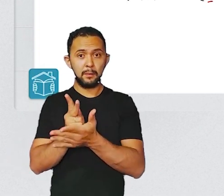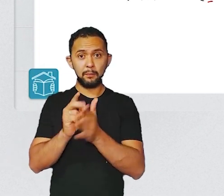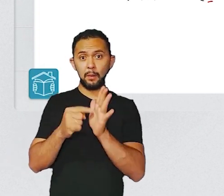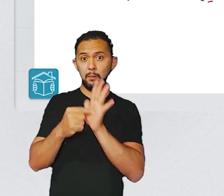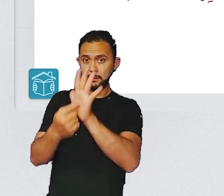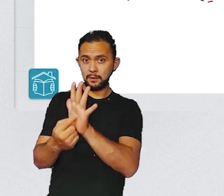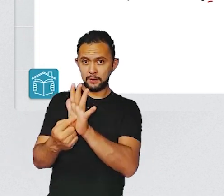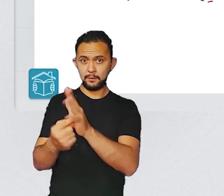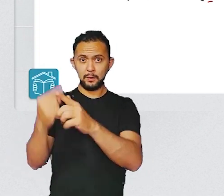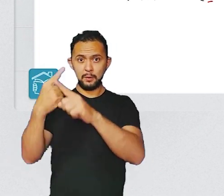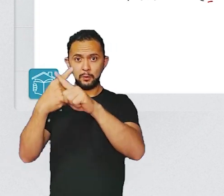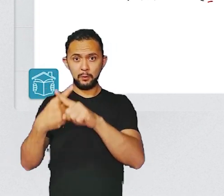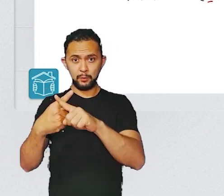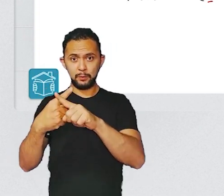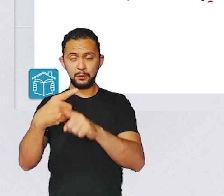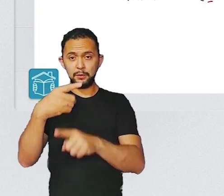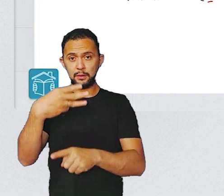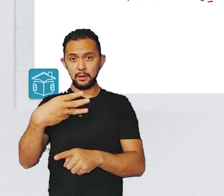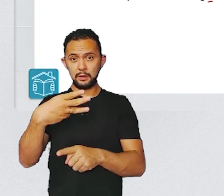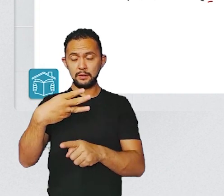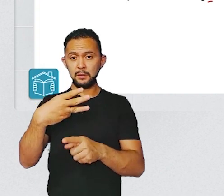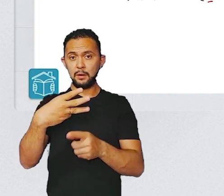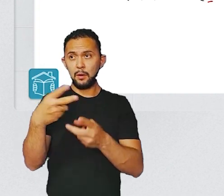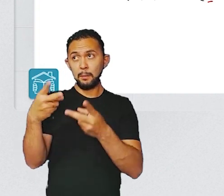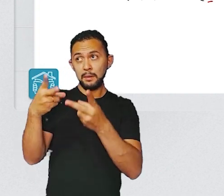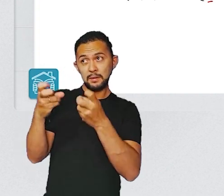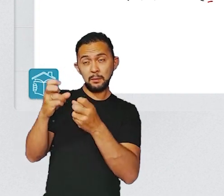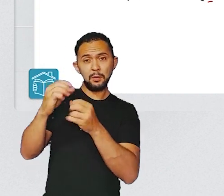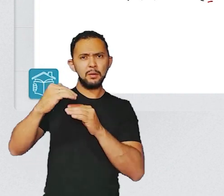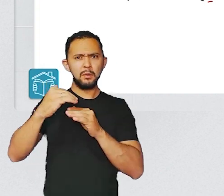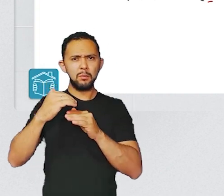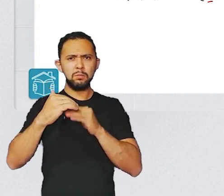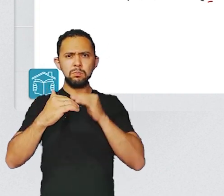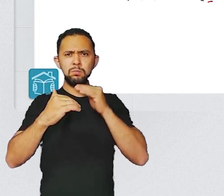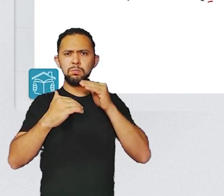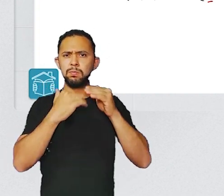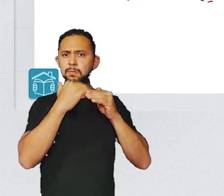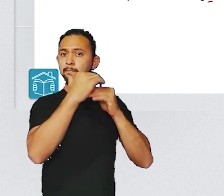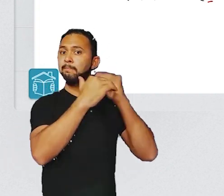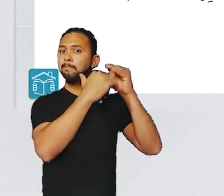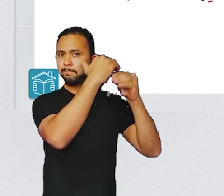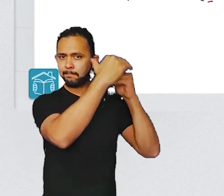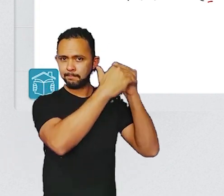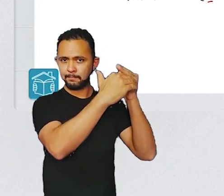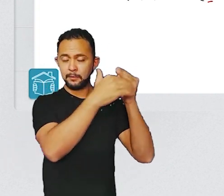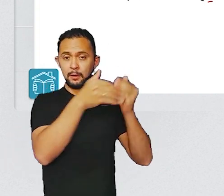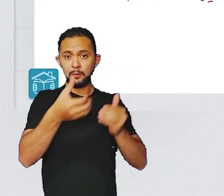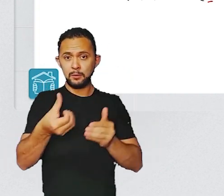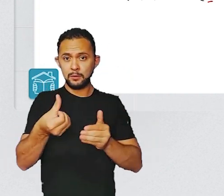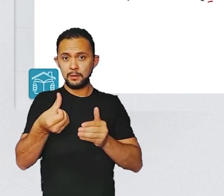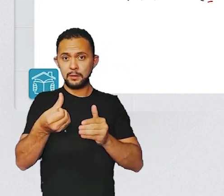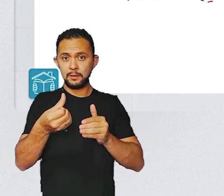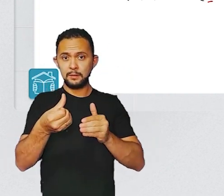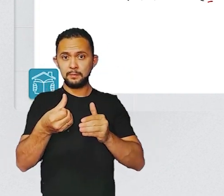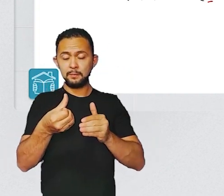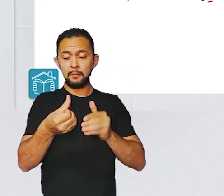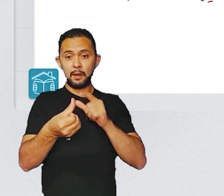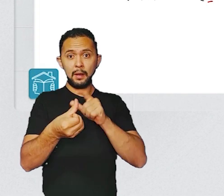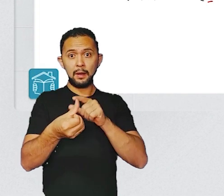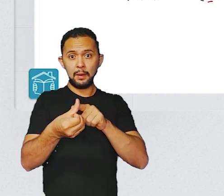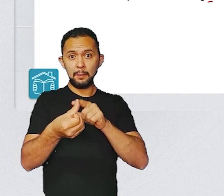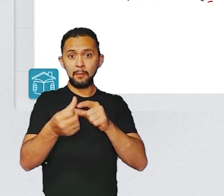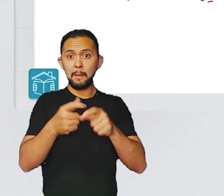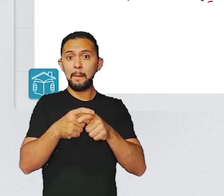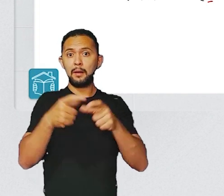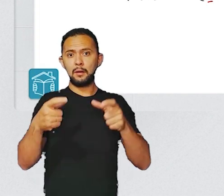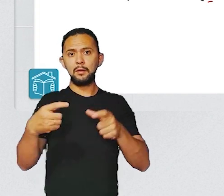eu escrevi eles na forma crescente. Ou seja, significa que, por exemplo, o 6 é maior que o 3, o 9 é maior